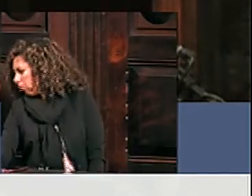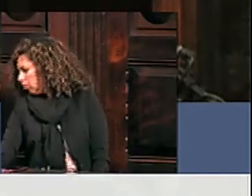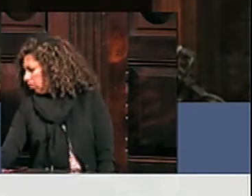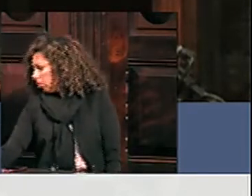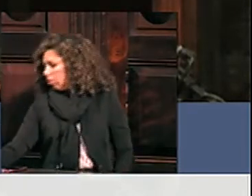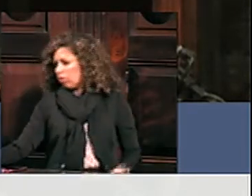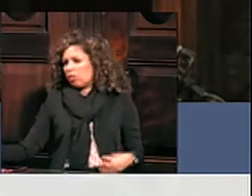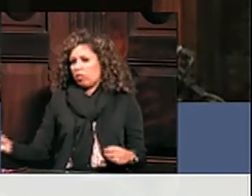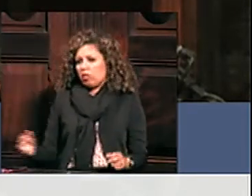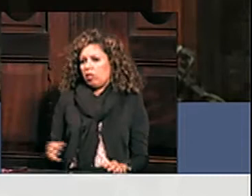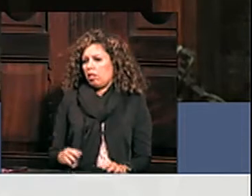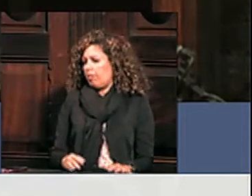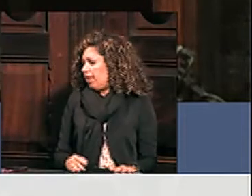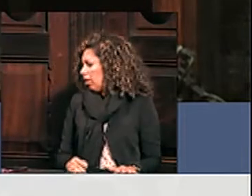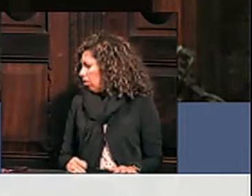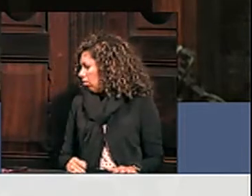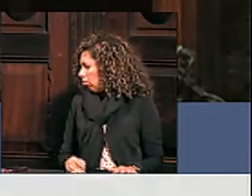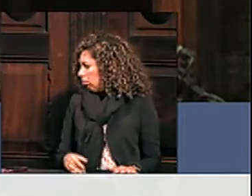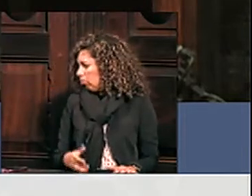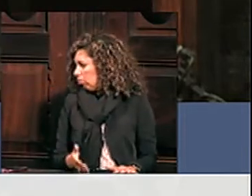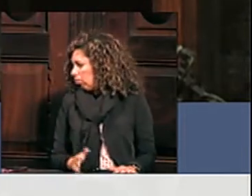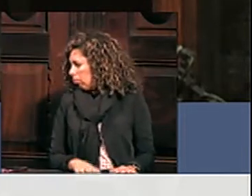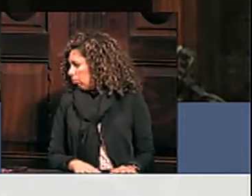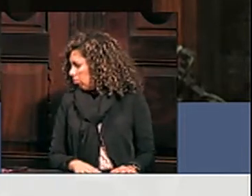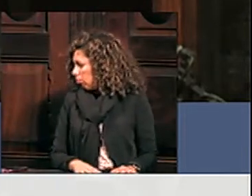Deputado Luiz Paulo.